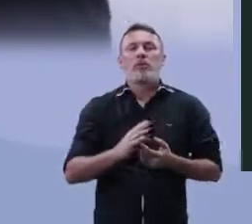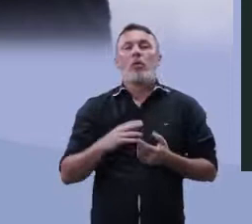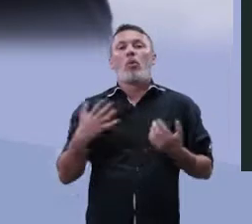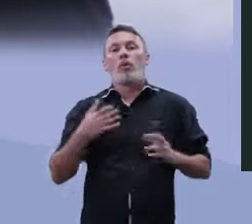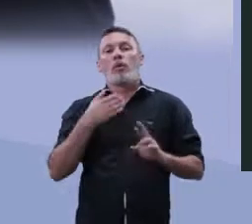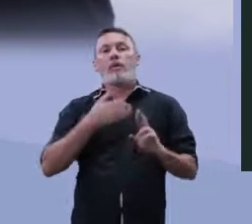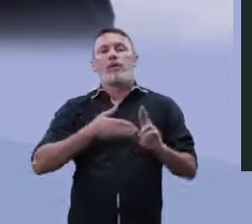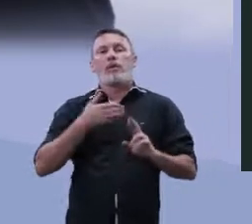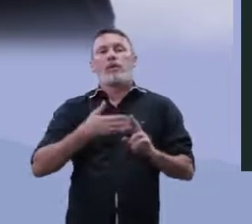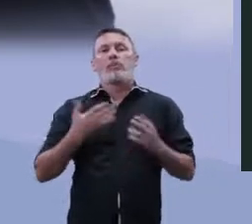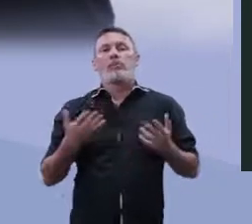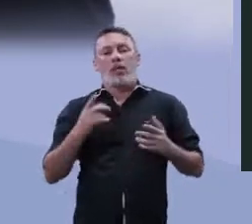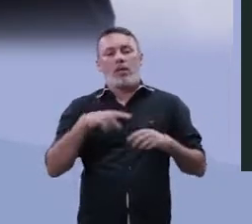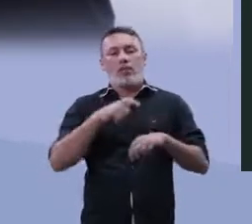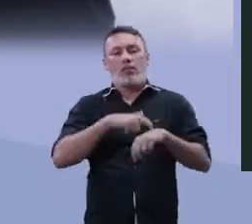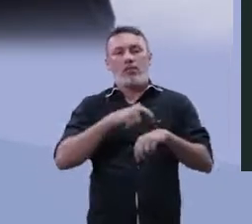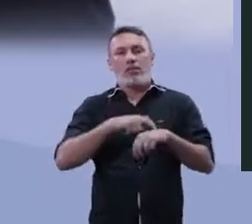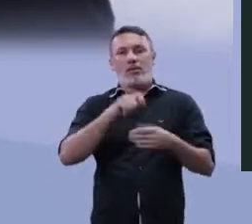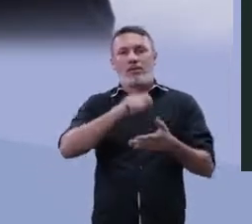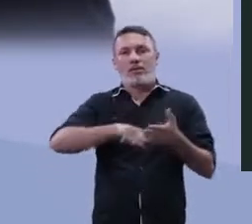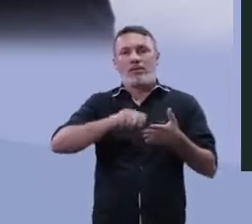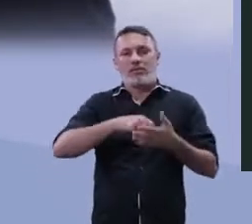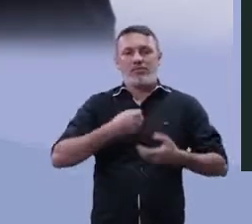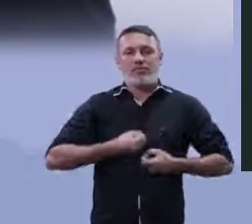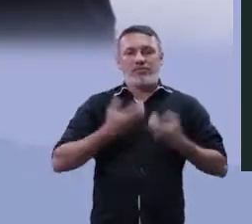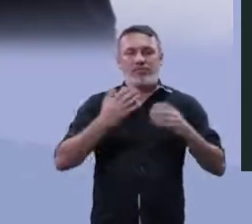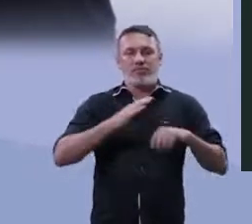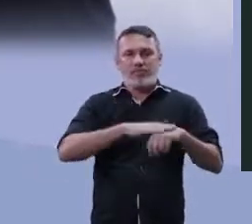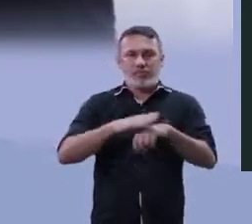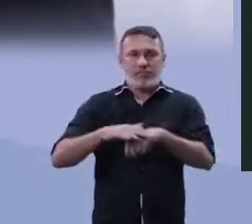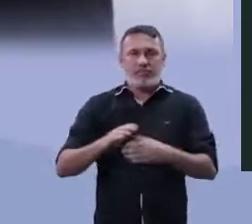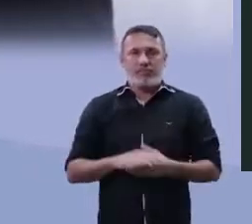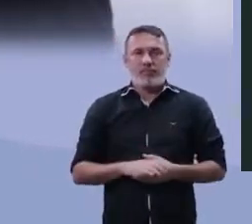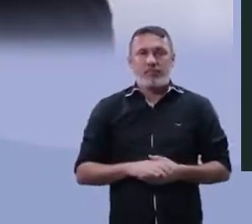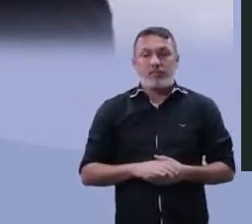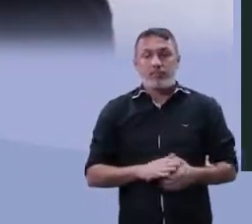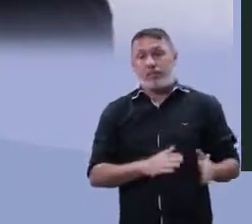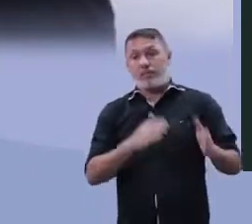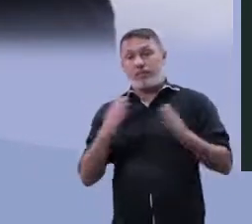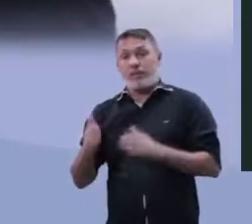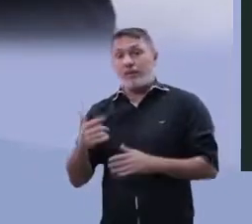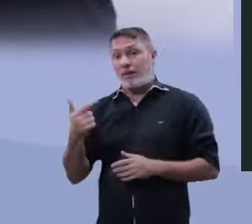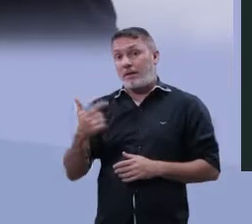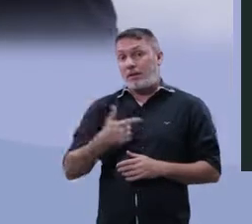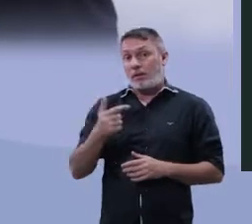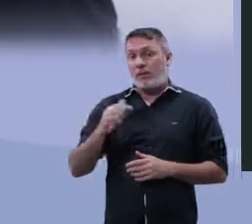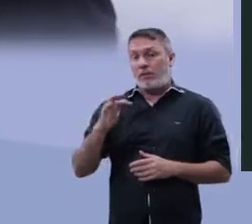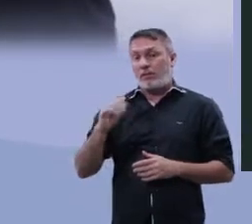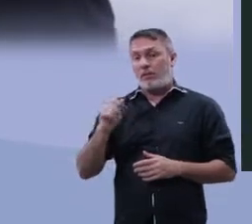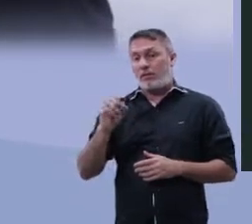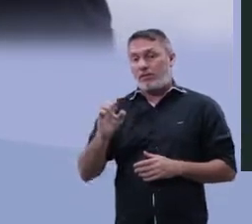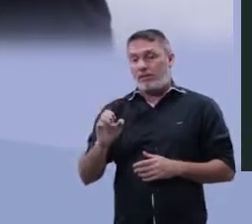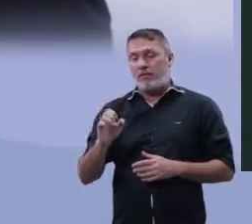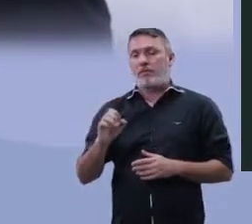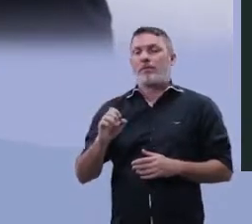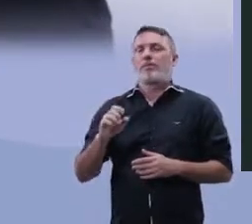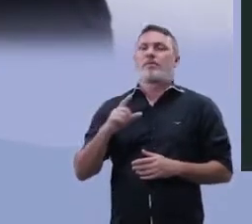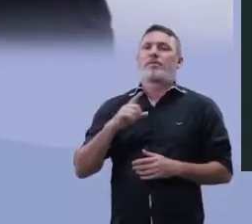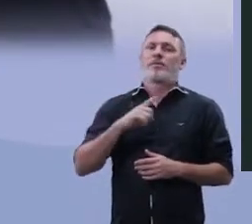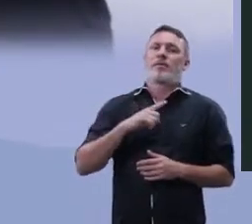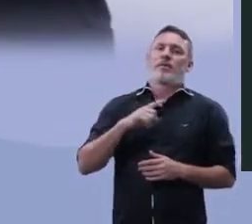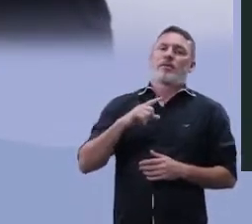referência o momento que eles escreveram as suas obras, né? E os outros, né, dessa segunda fase,